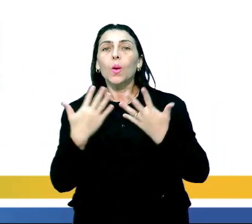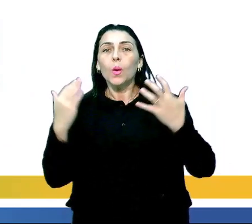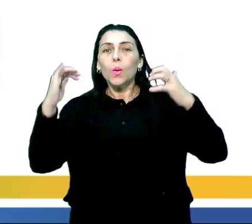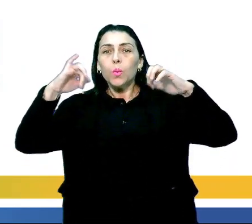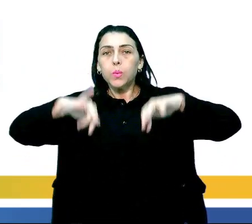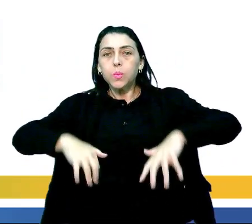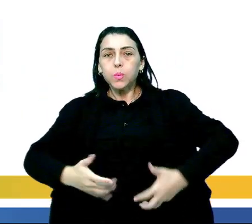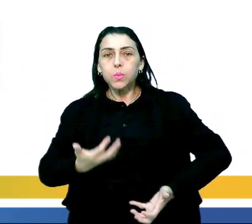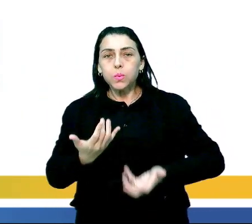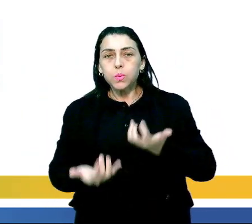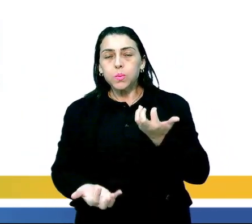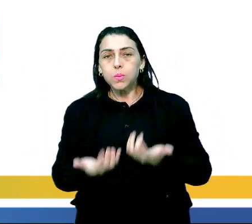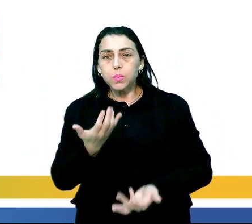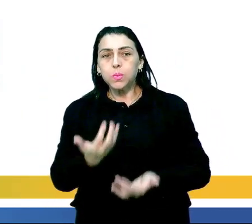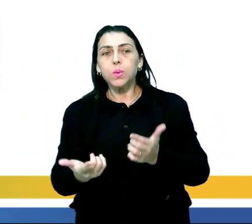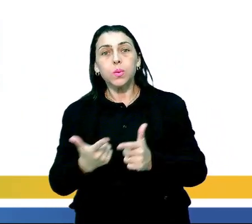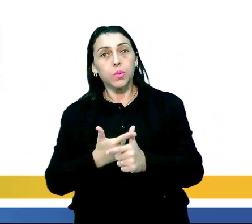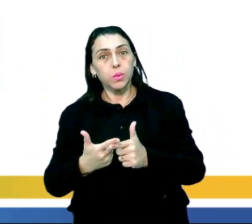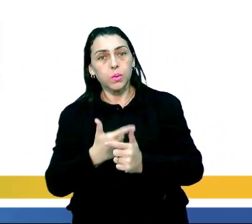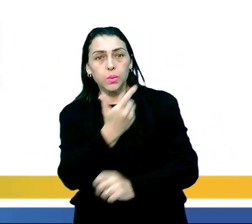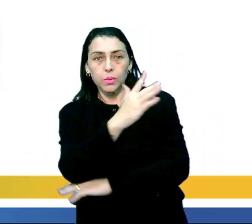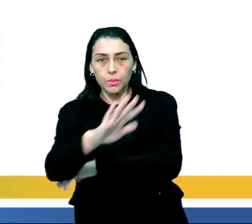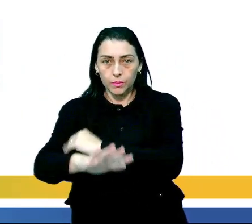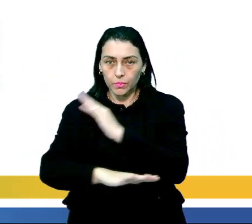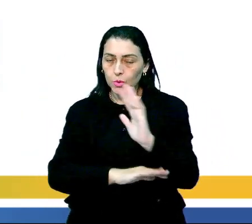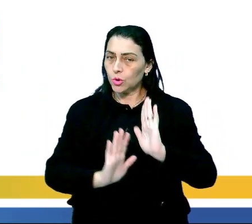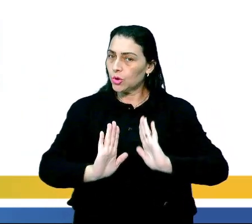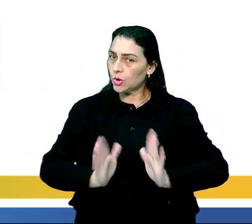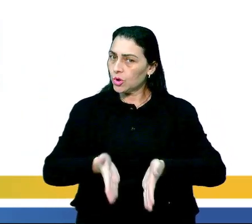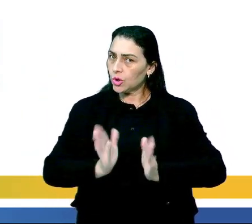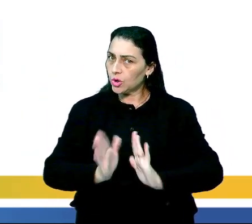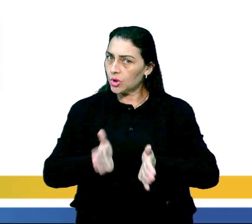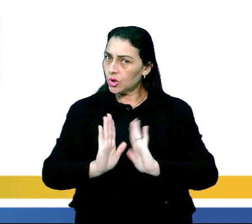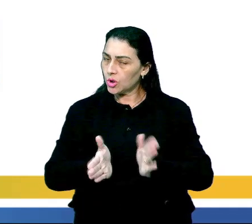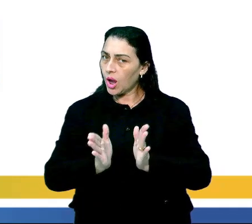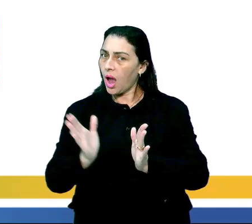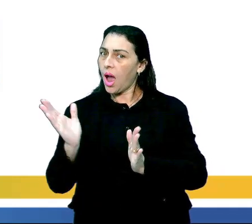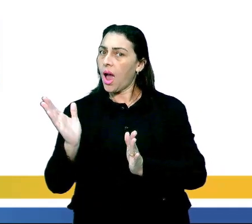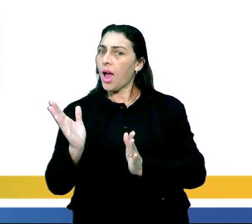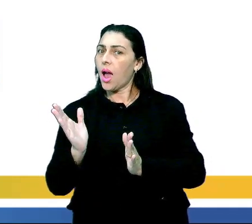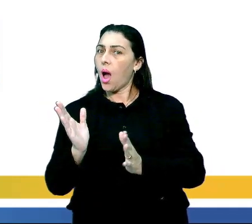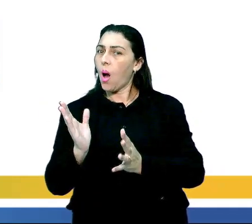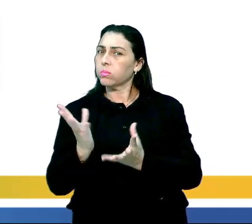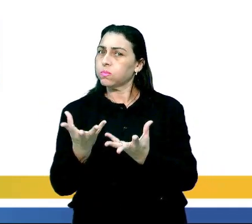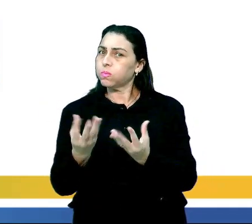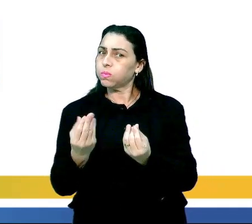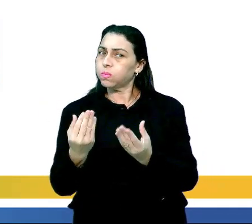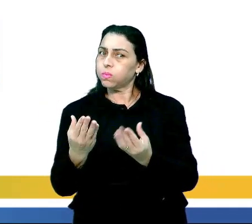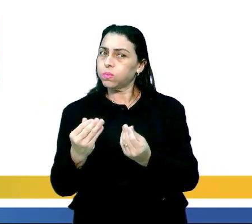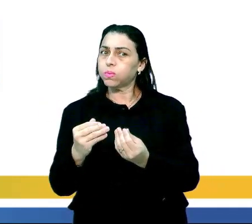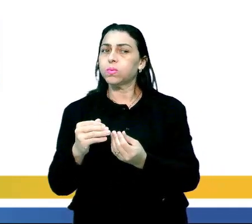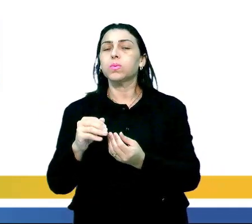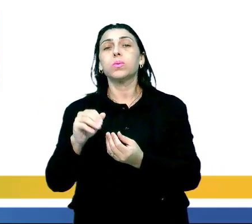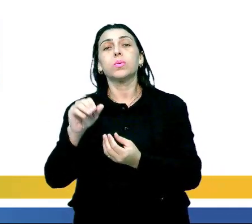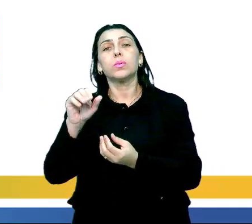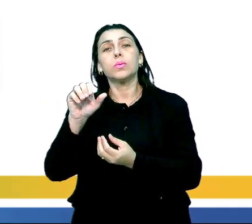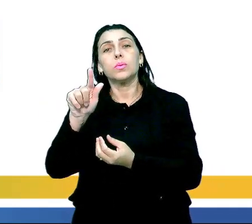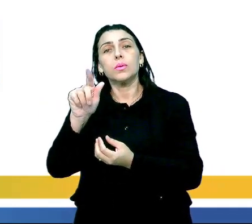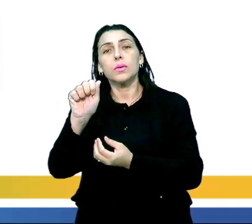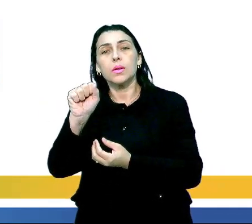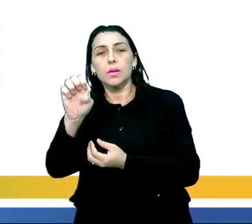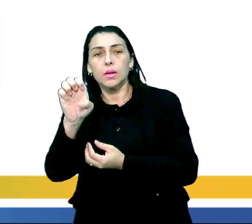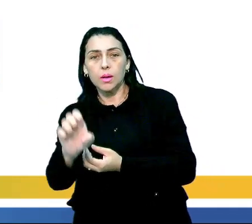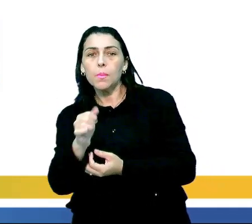aquecimento global é um problema ambiental, como eu já disse, fruto da emissão exagerada de gases, tá, de efeito